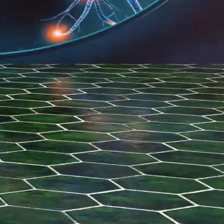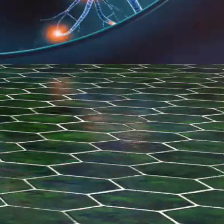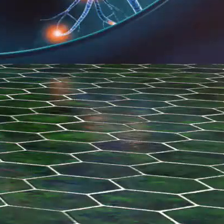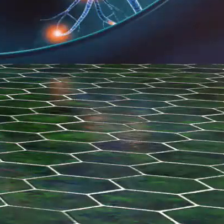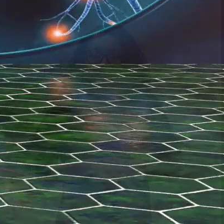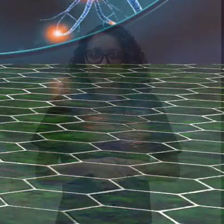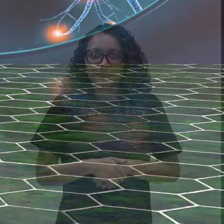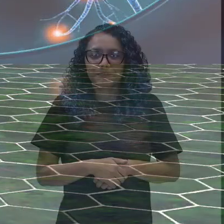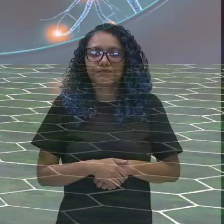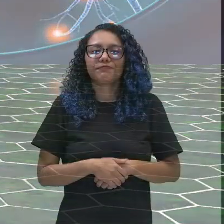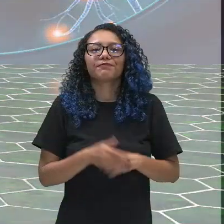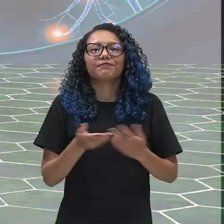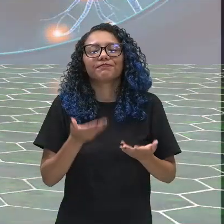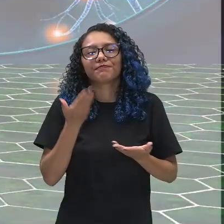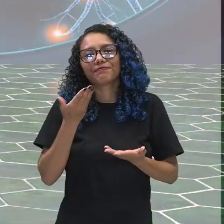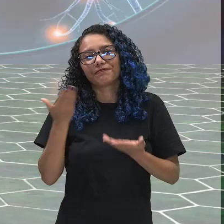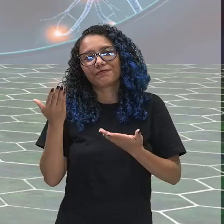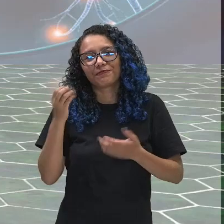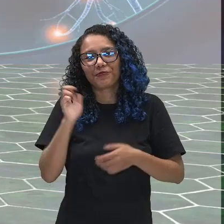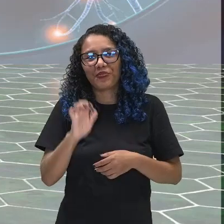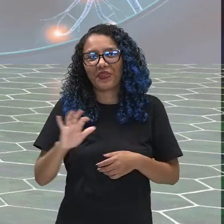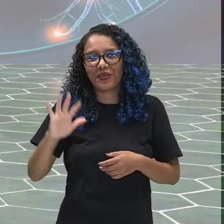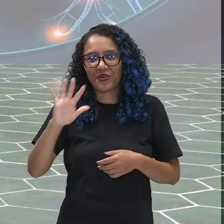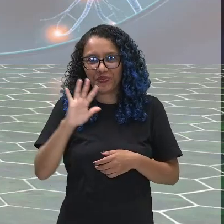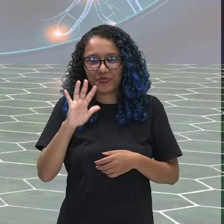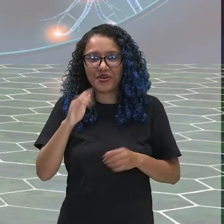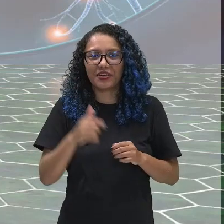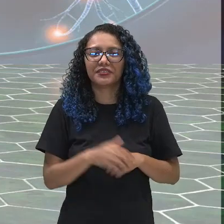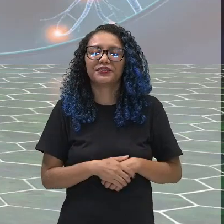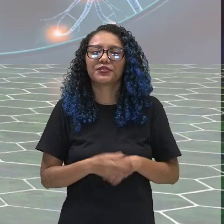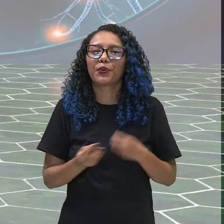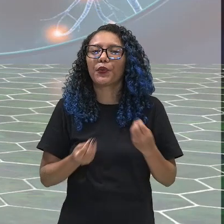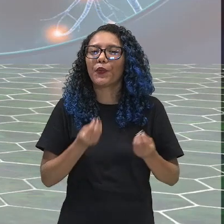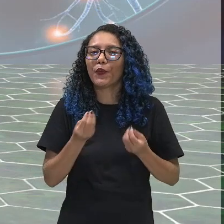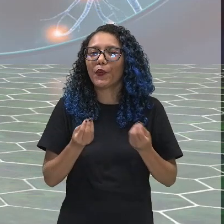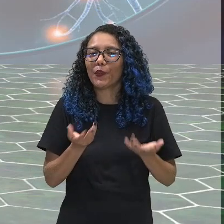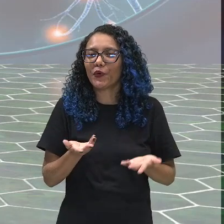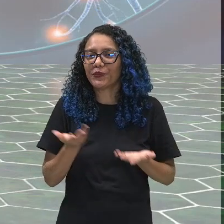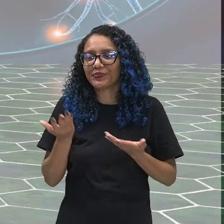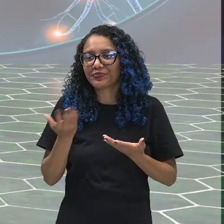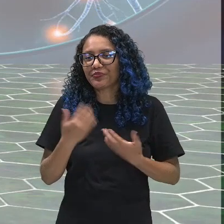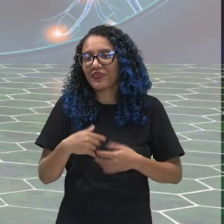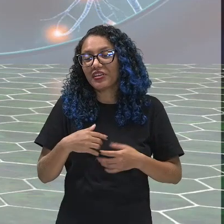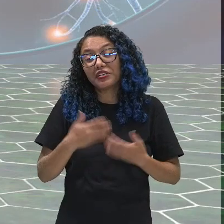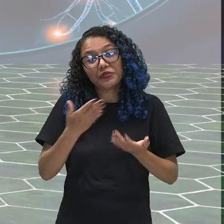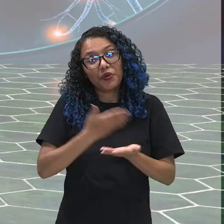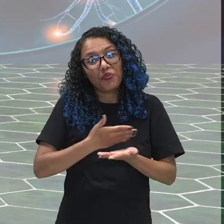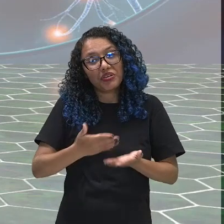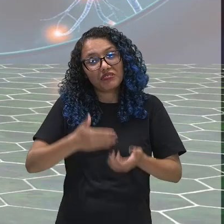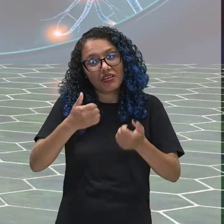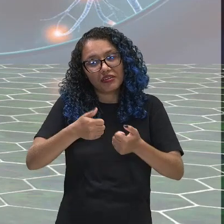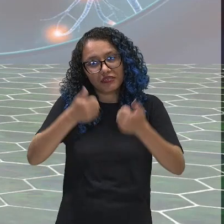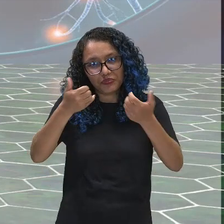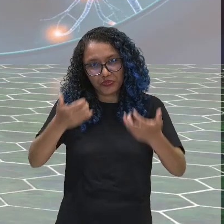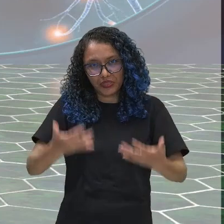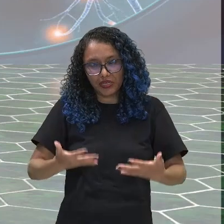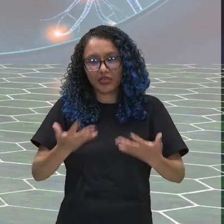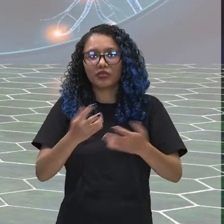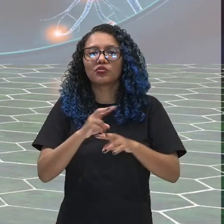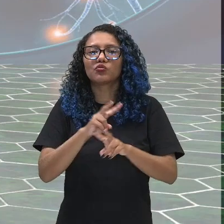Olha só, vejam aí a nossa imagem aqui do cenário, para poder comentarmos aí sobre o